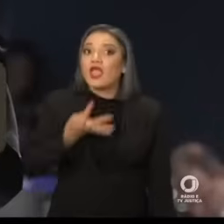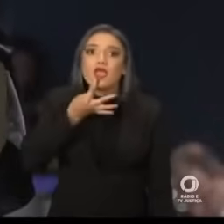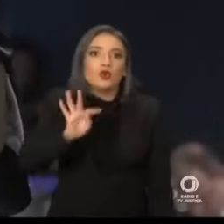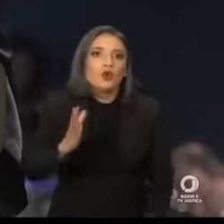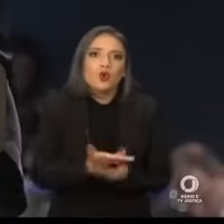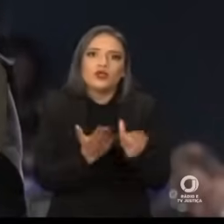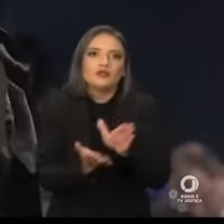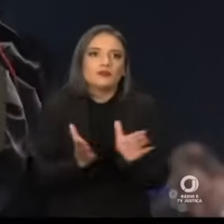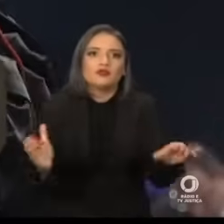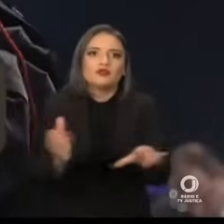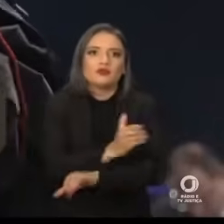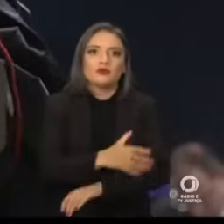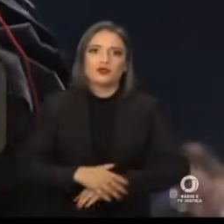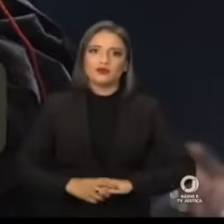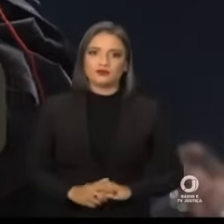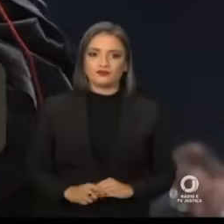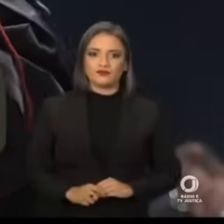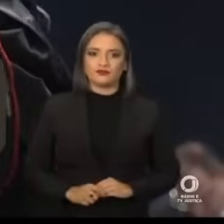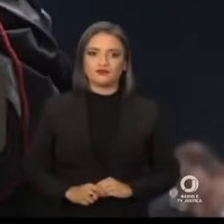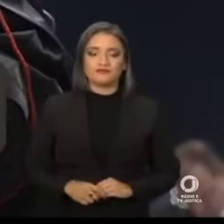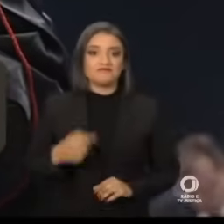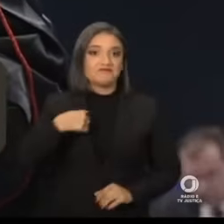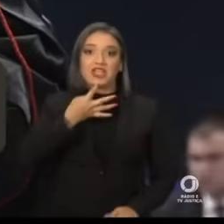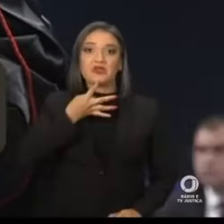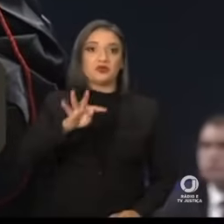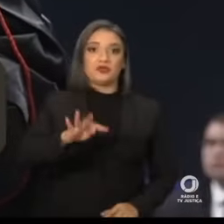processo. Eu não conheço.